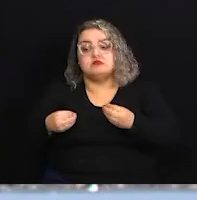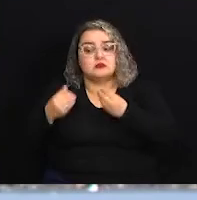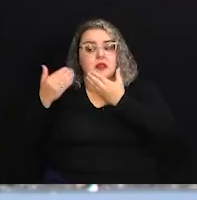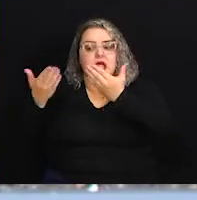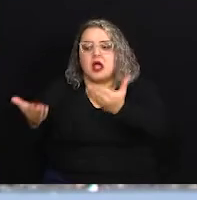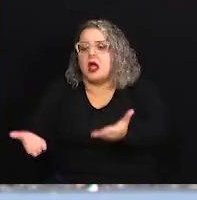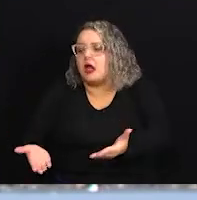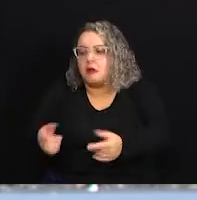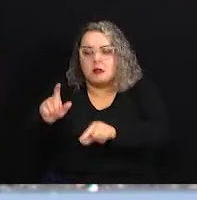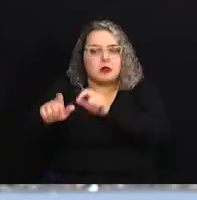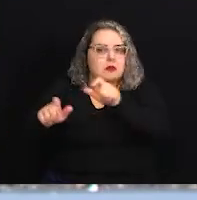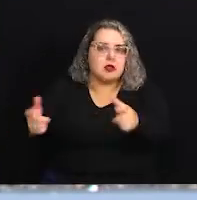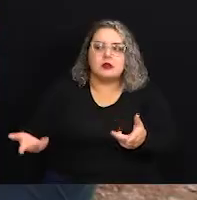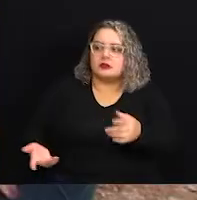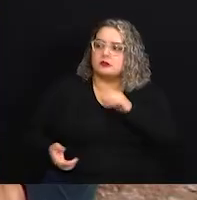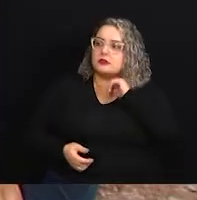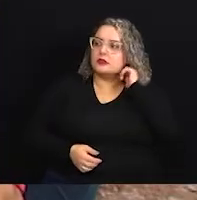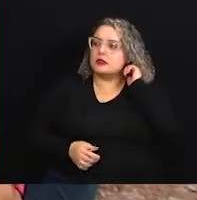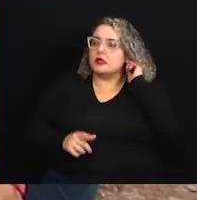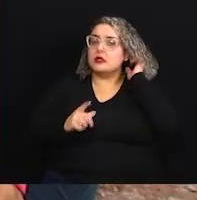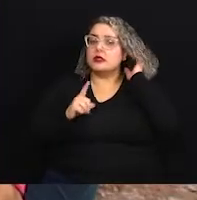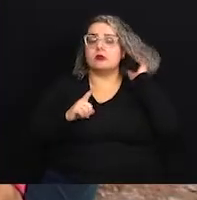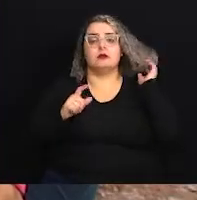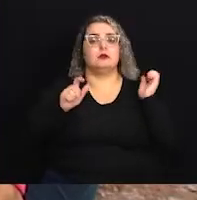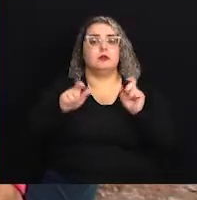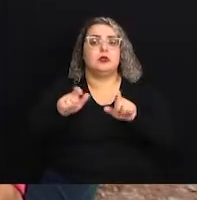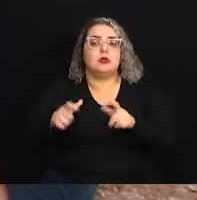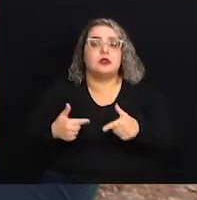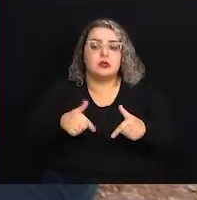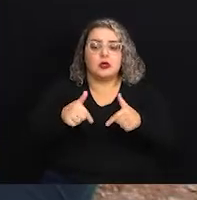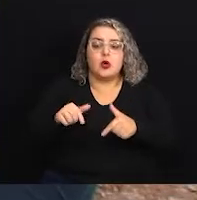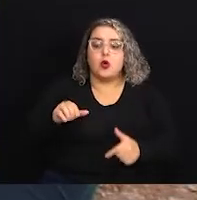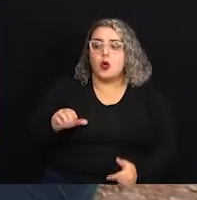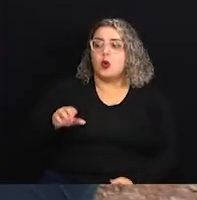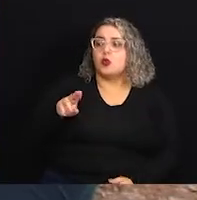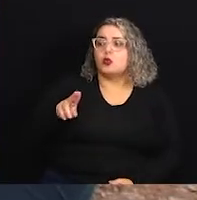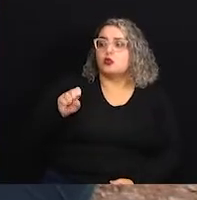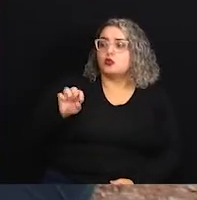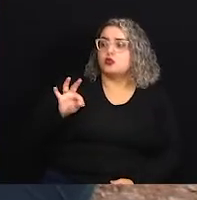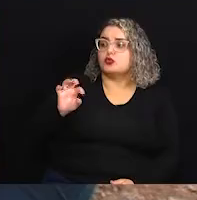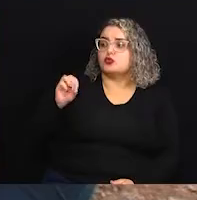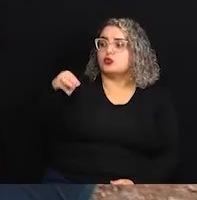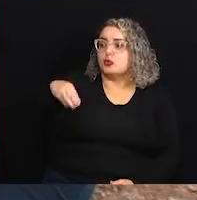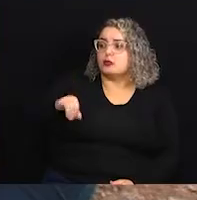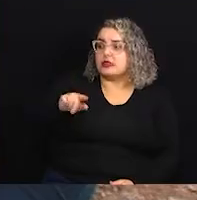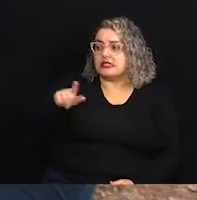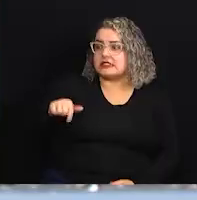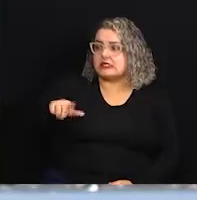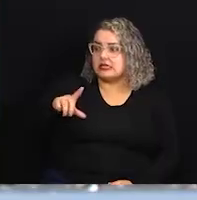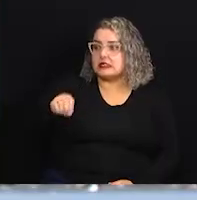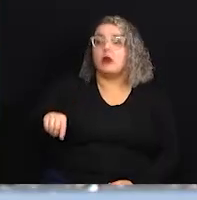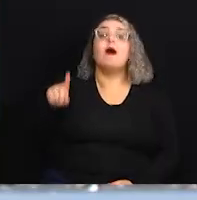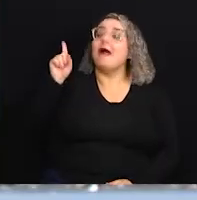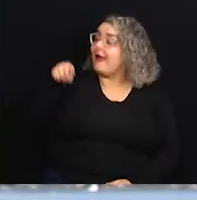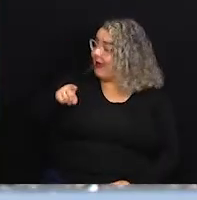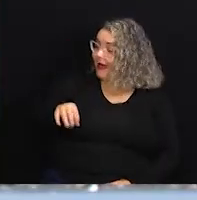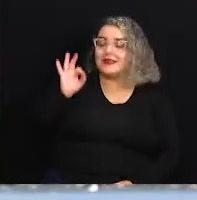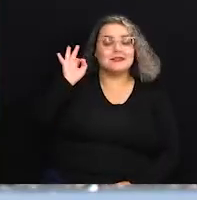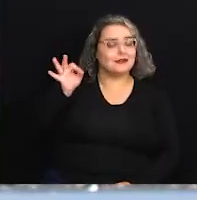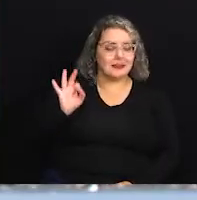transfere para alguma outra pessoa. A gente tem, por exemplo, pessoas que trabalham com customização, seria isso? Exato, isso é